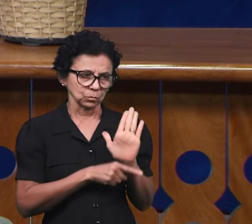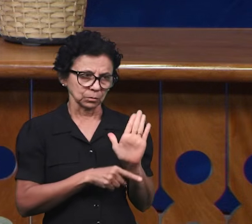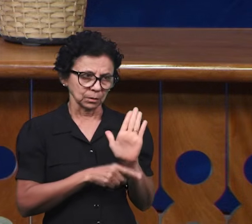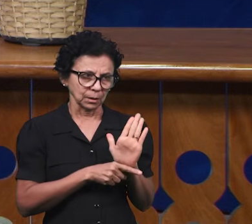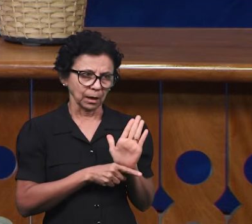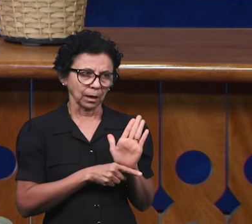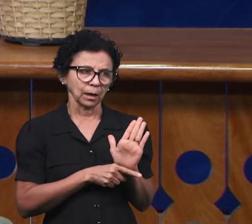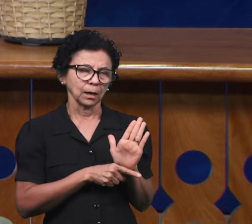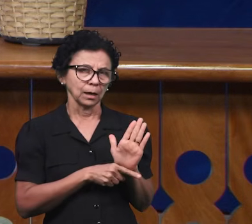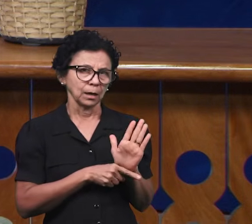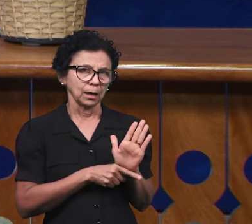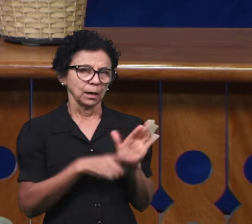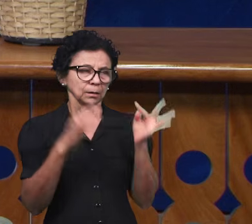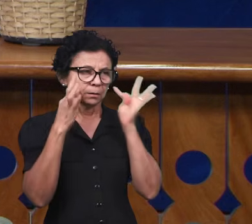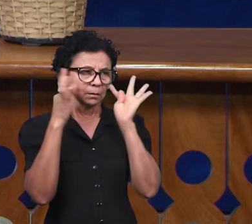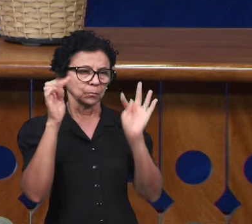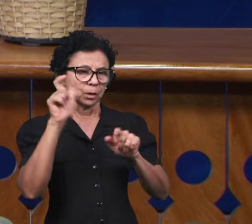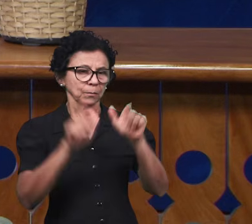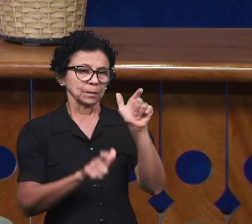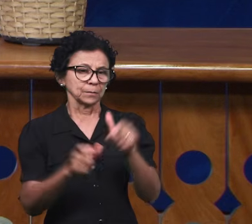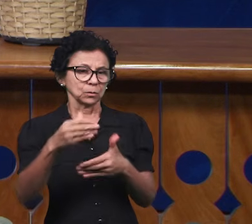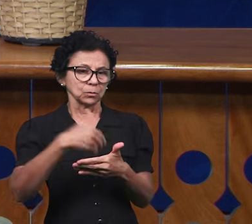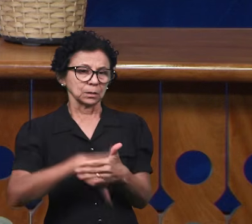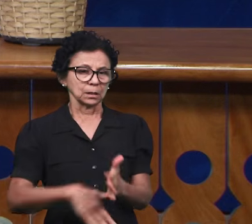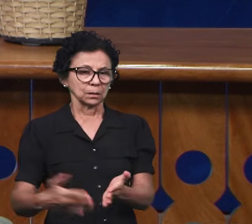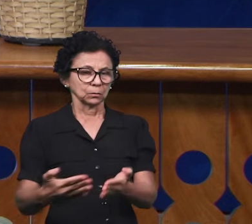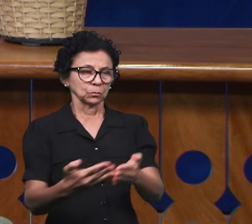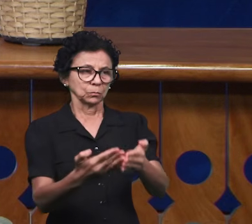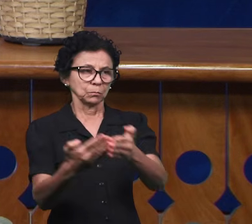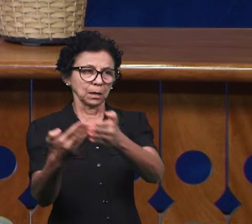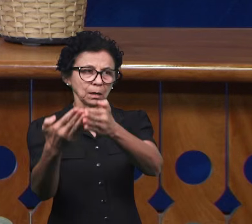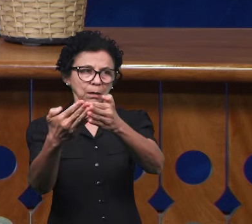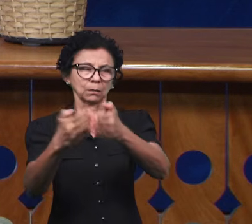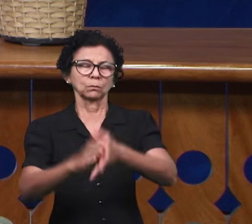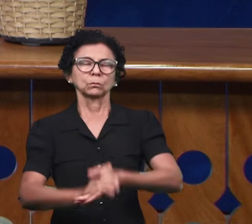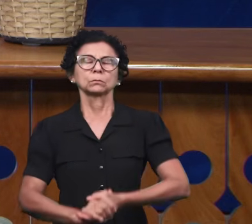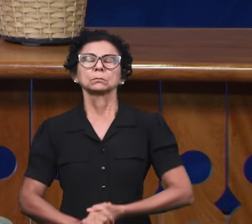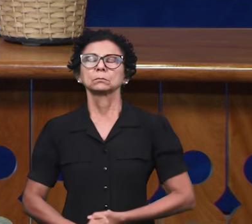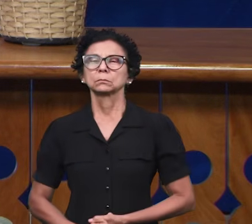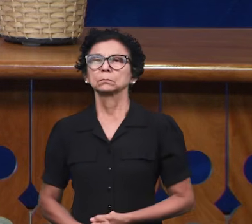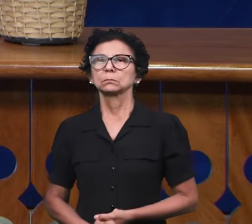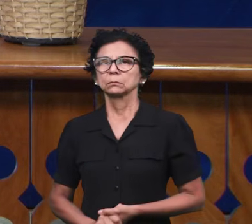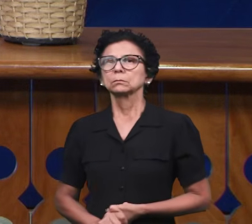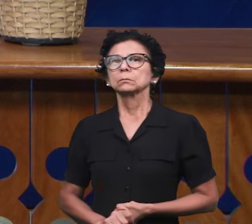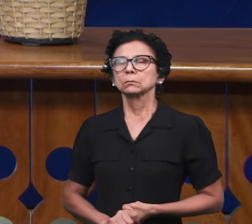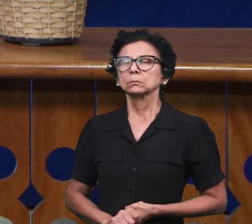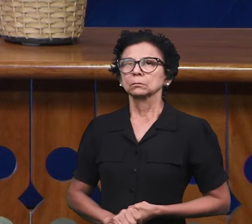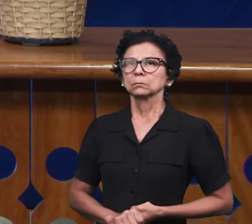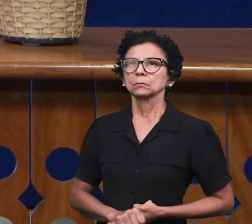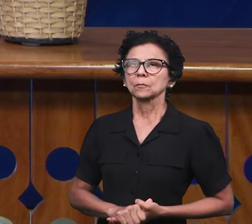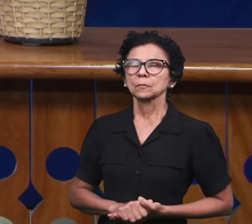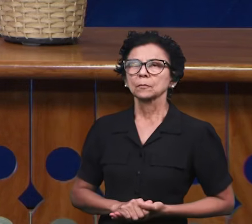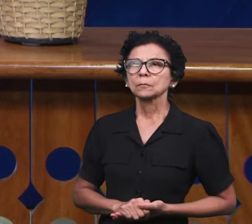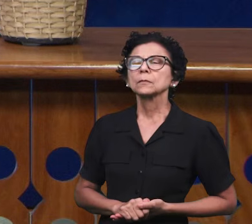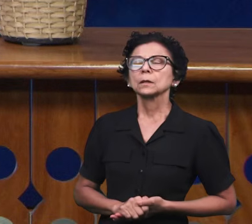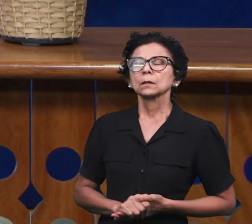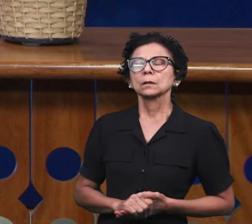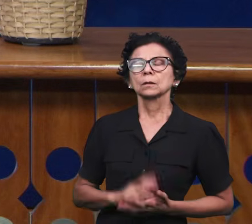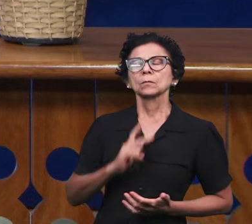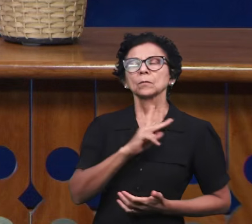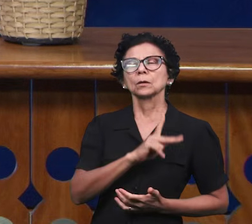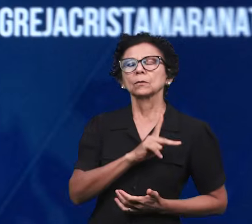um testemunho. O anjo de Deus, de quem eu sou e a quem eu sirvo, esteve